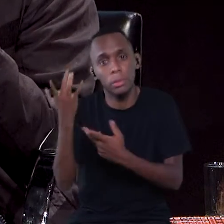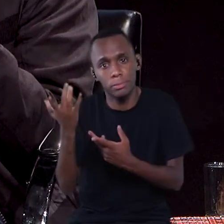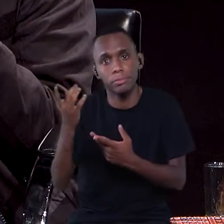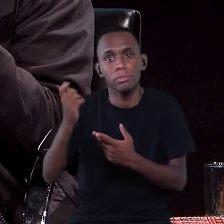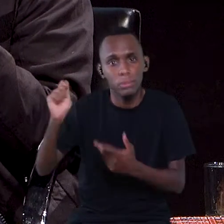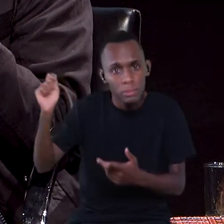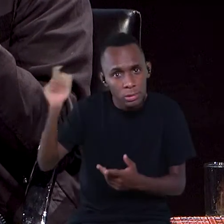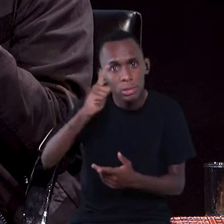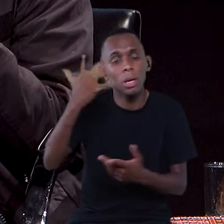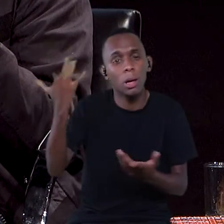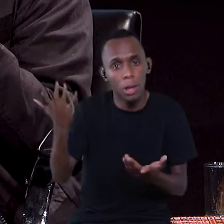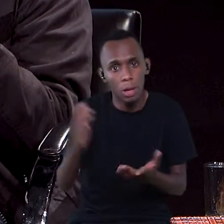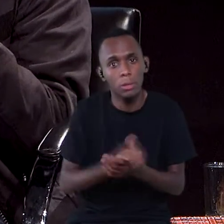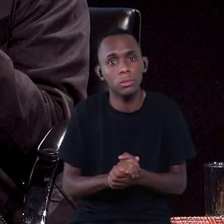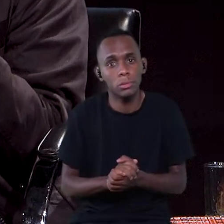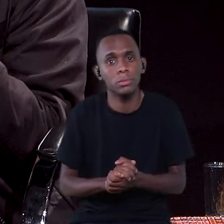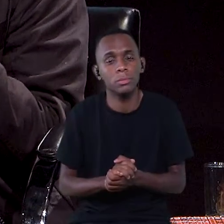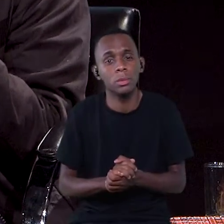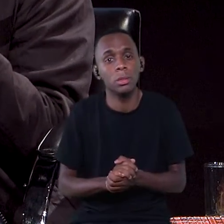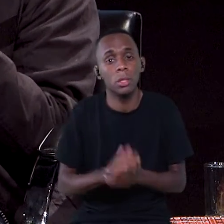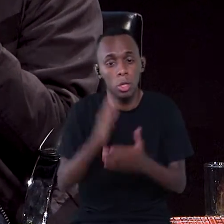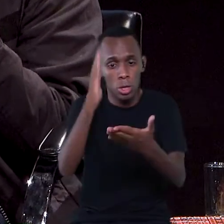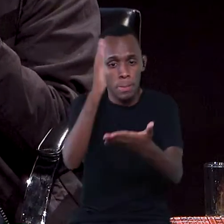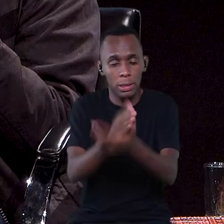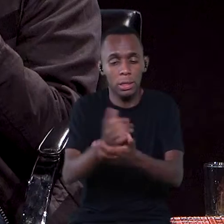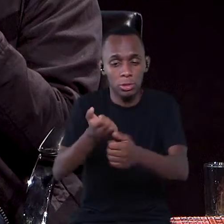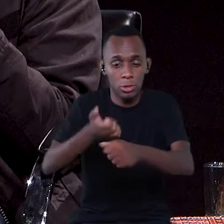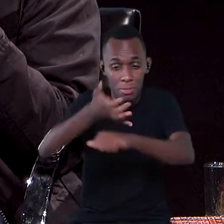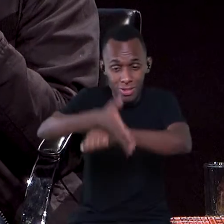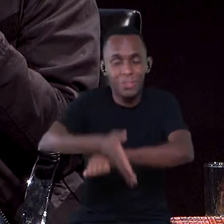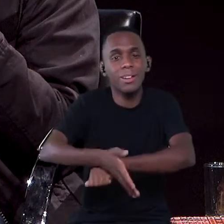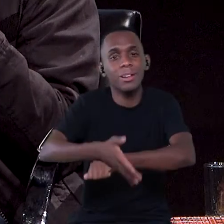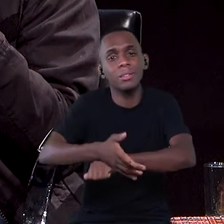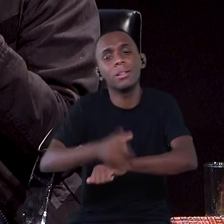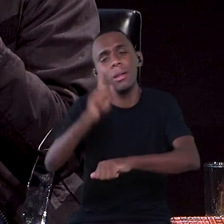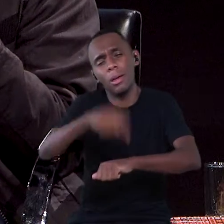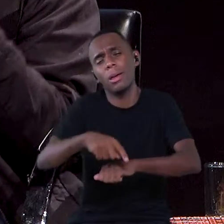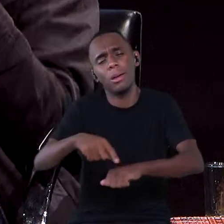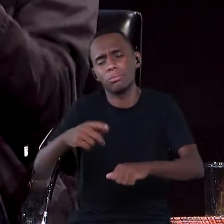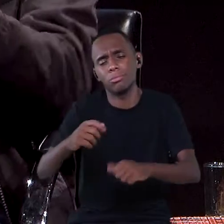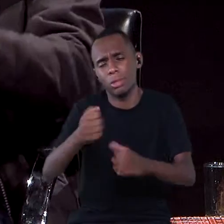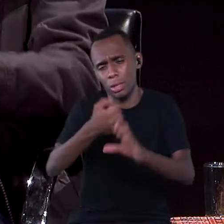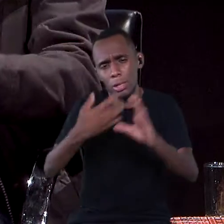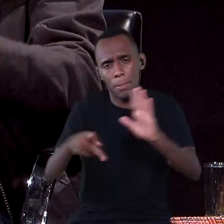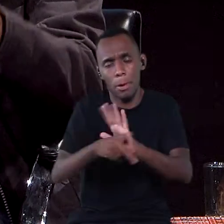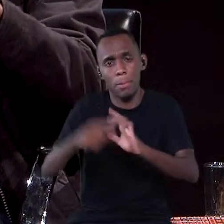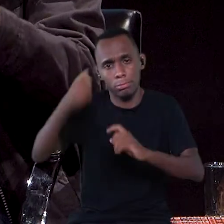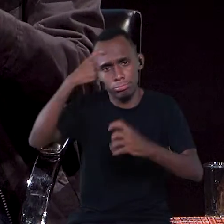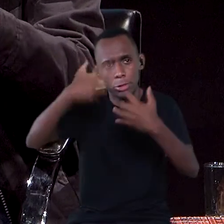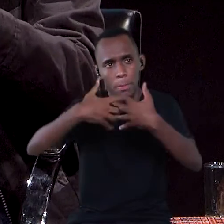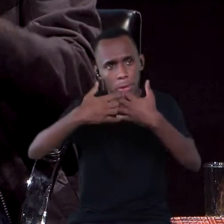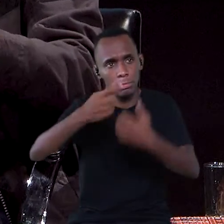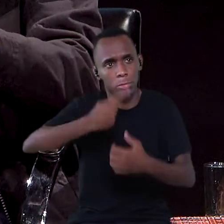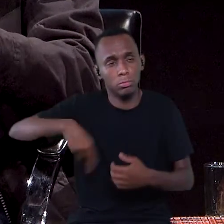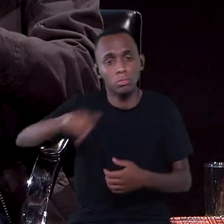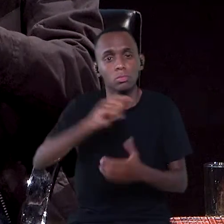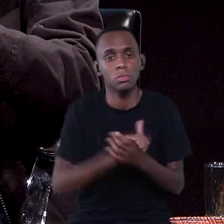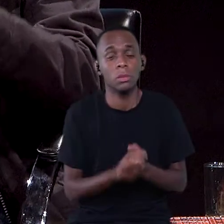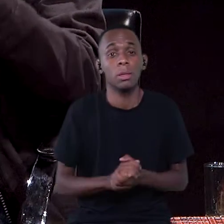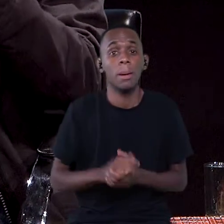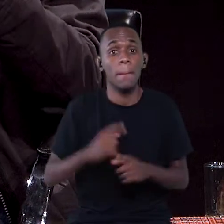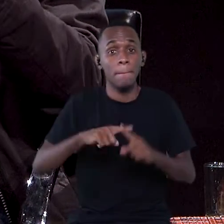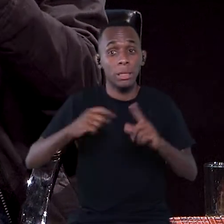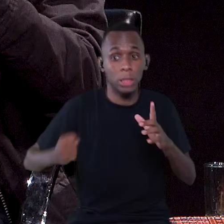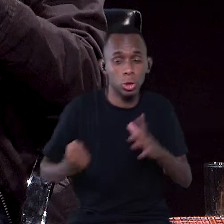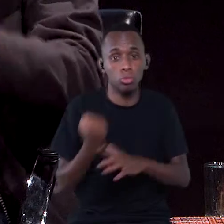seria alguma coisa entre o dia e a noite, que é a madrugada. É muito a nossa lógica de pensamento. Mas a lógica de ação de Exu